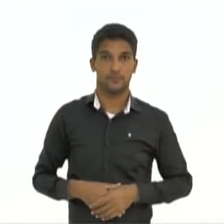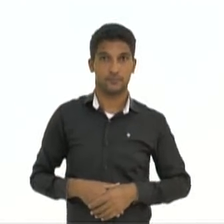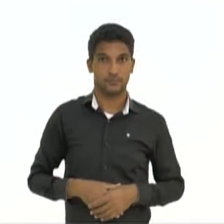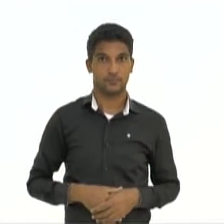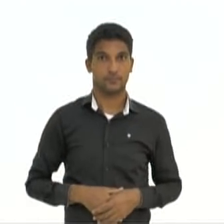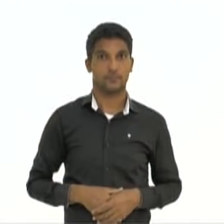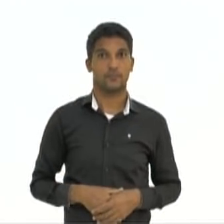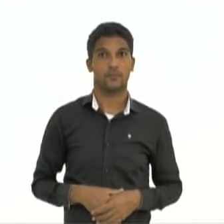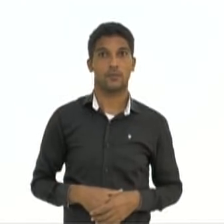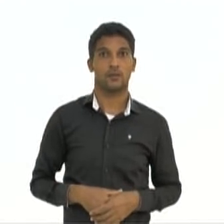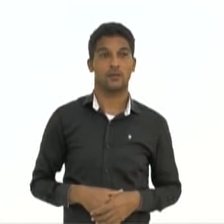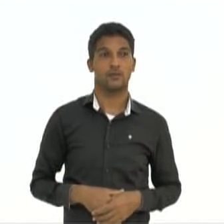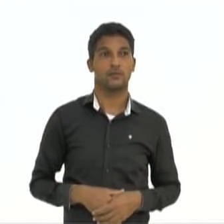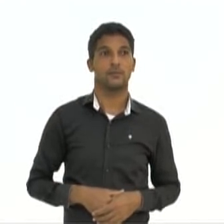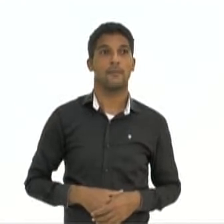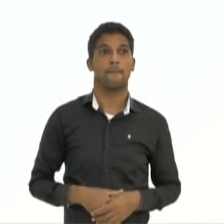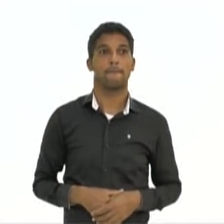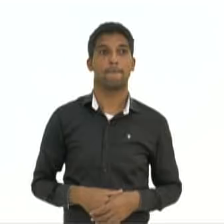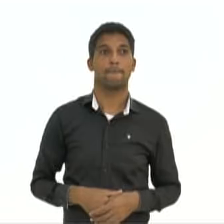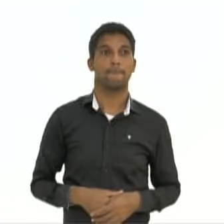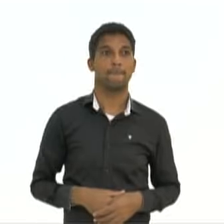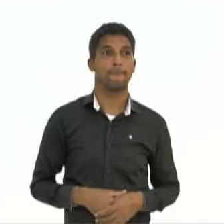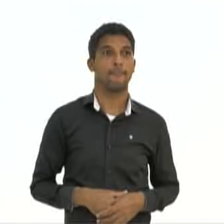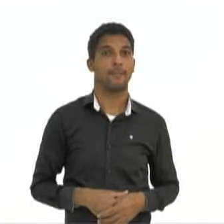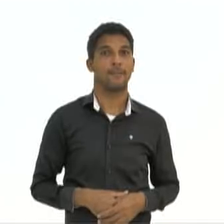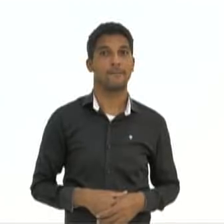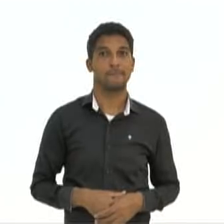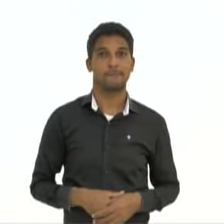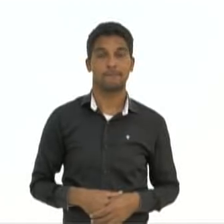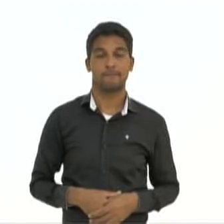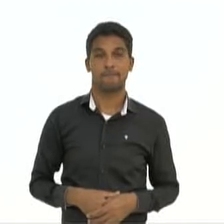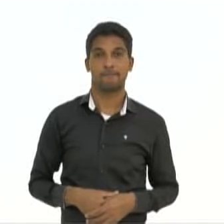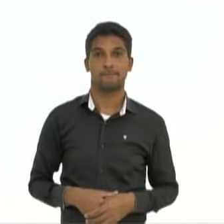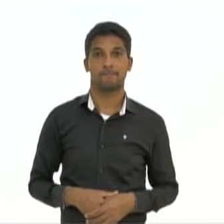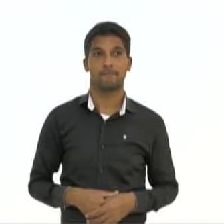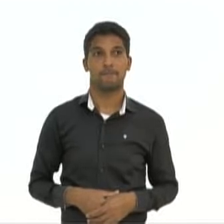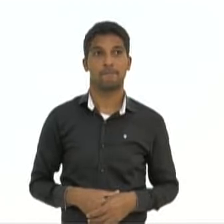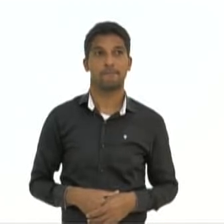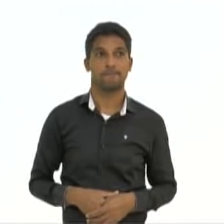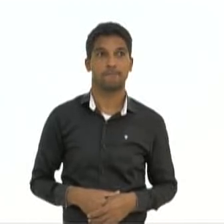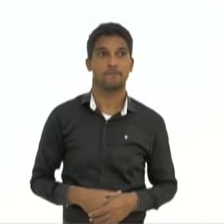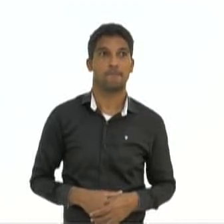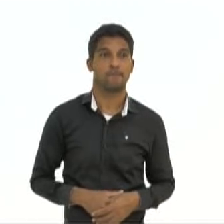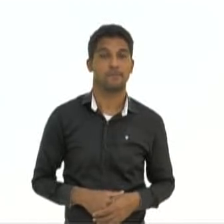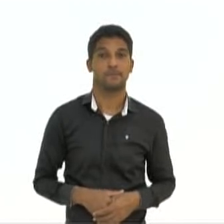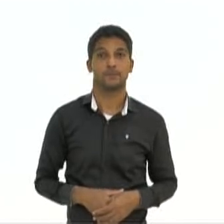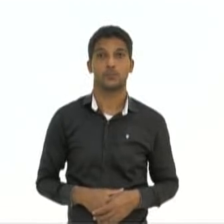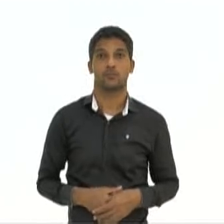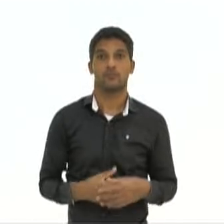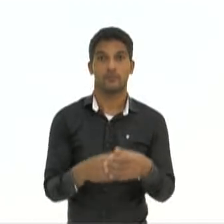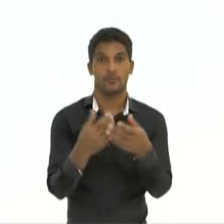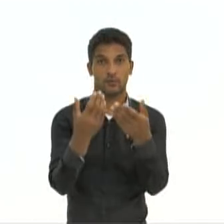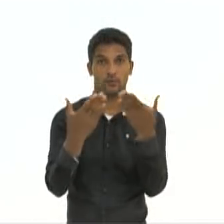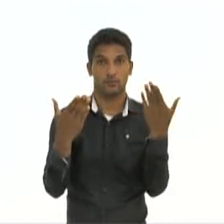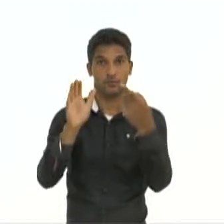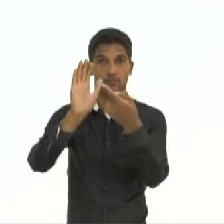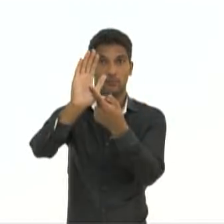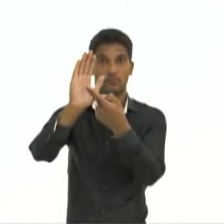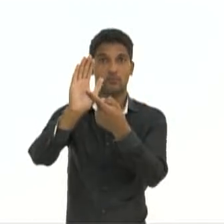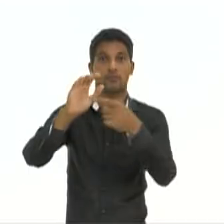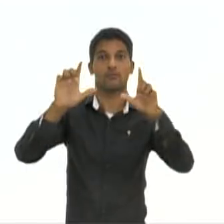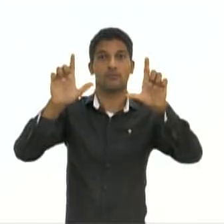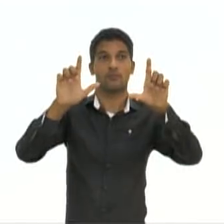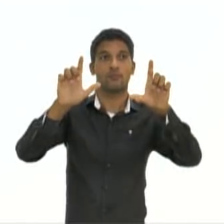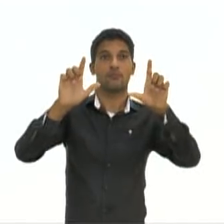meio da conjunção aditiva e, né, que soma as ideias. Ok? Então, eu trouxe para vocês aqui uma tirinha, olhem aqui no